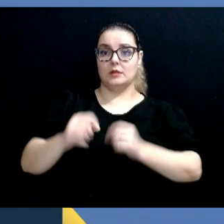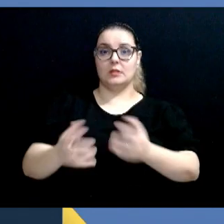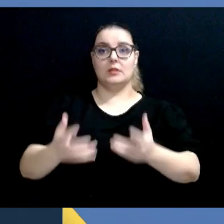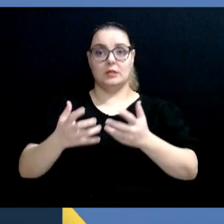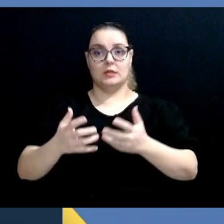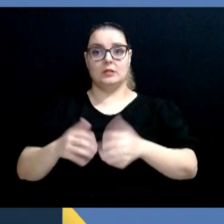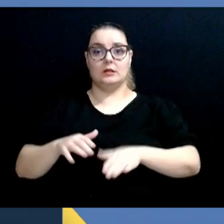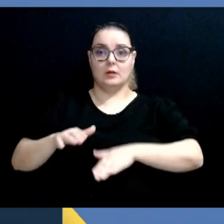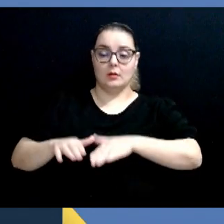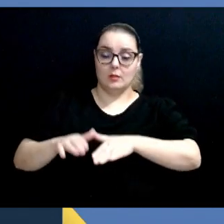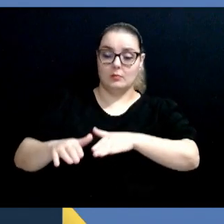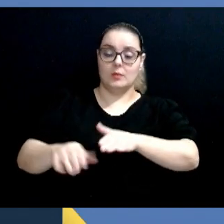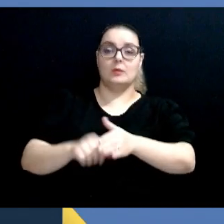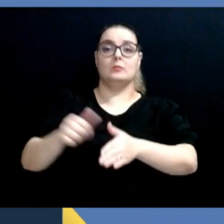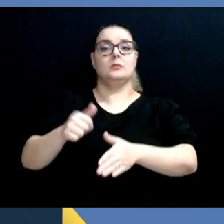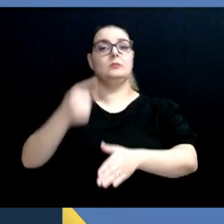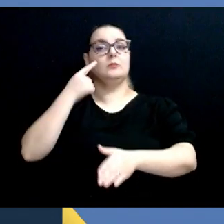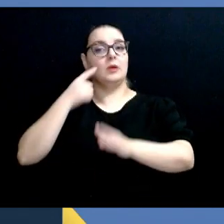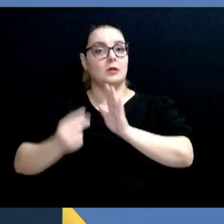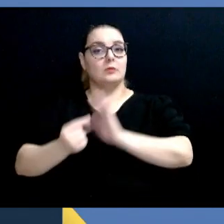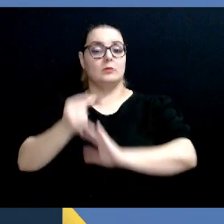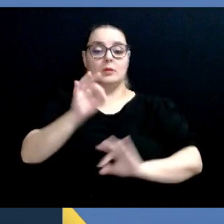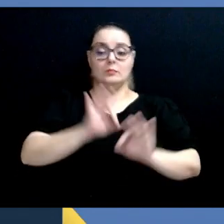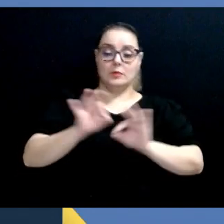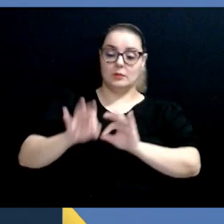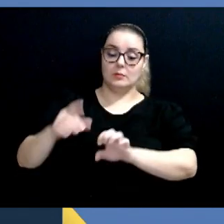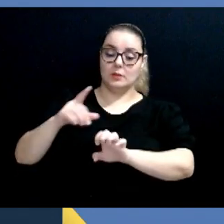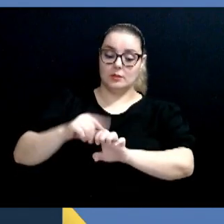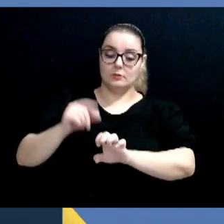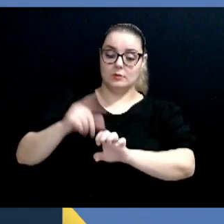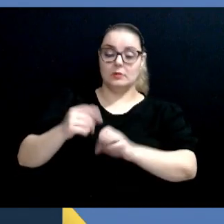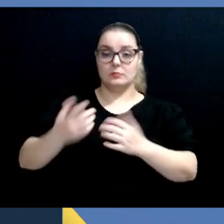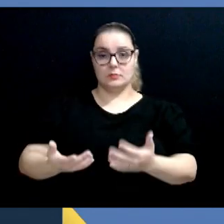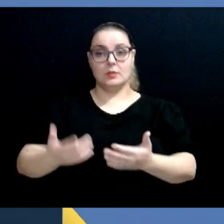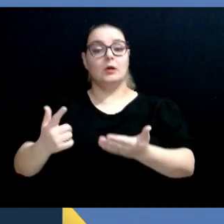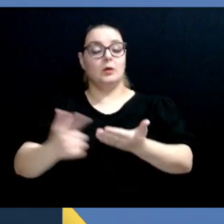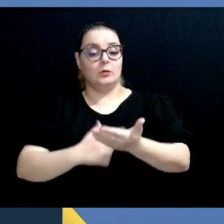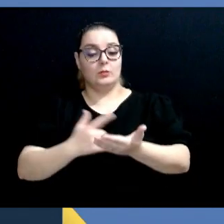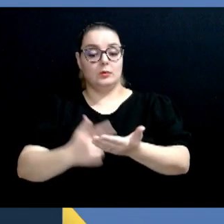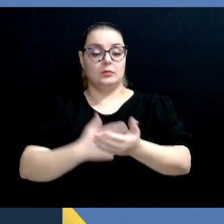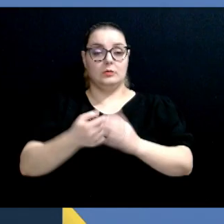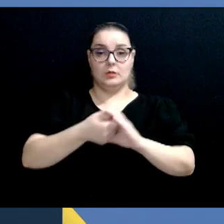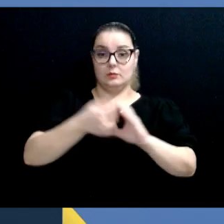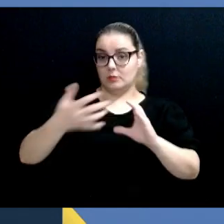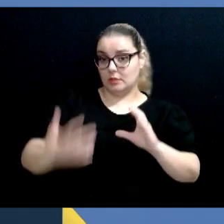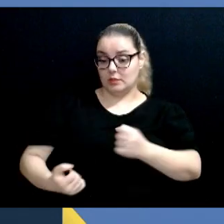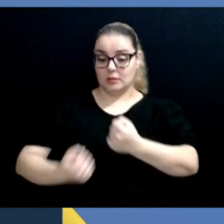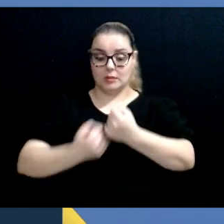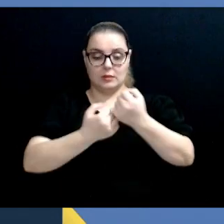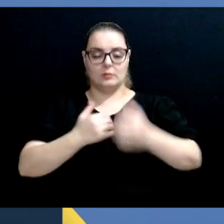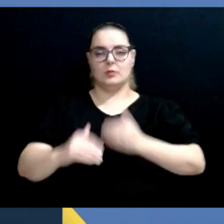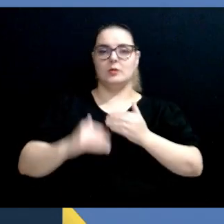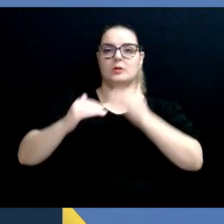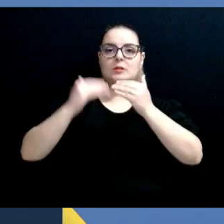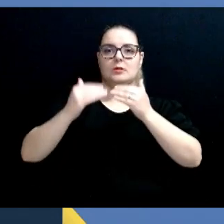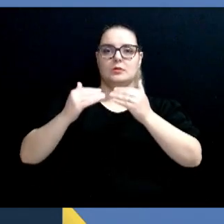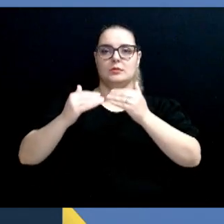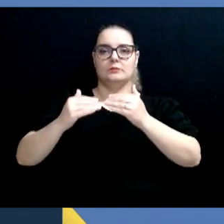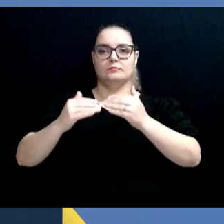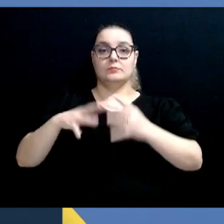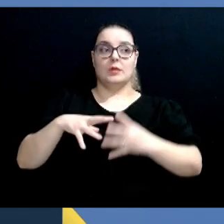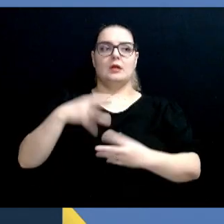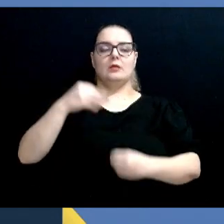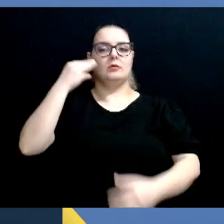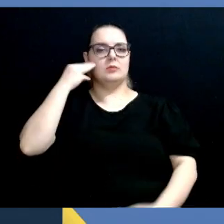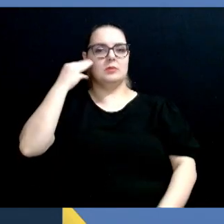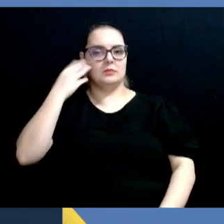e Ileana Pardal Monteiro apresentam questões técnicas essenciais para quem pretende dar os primeiros passos